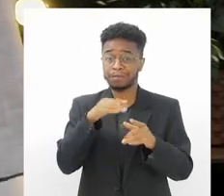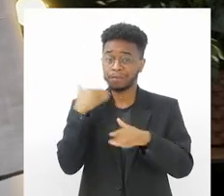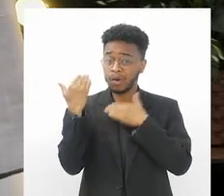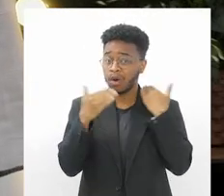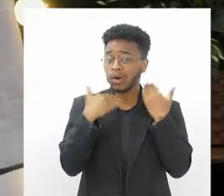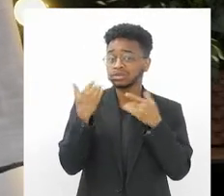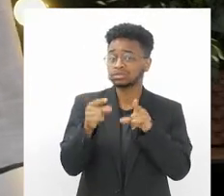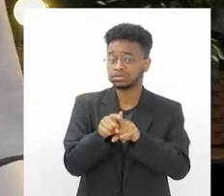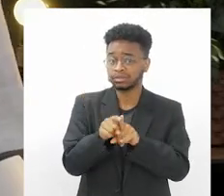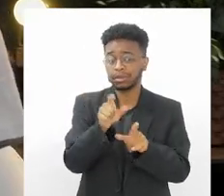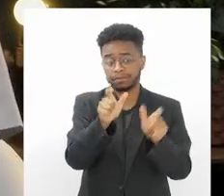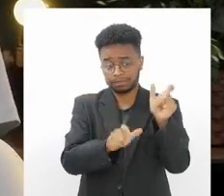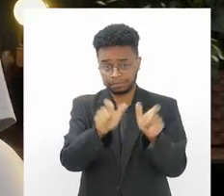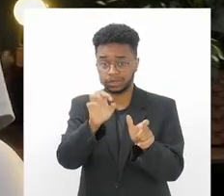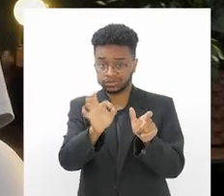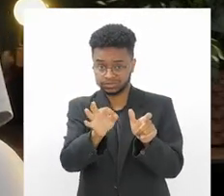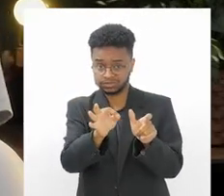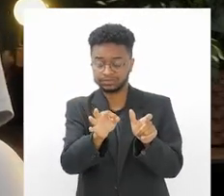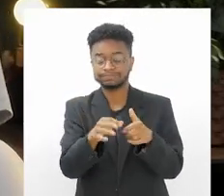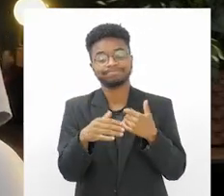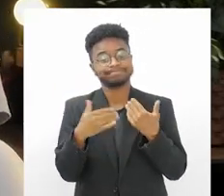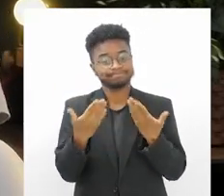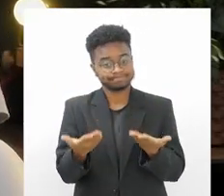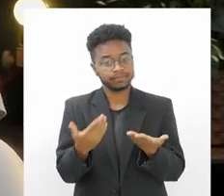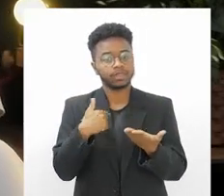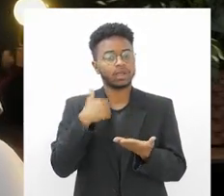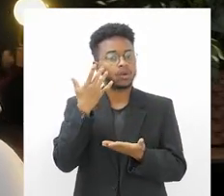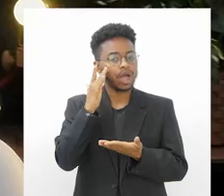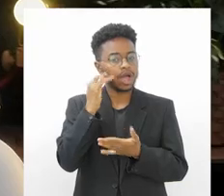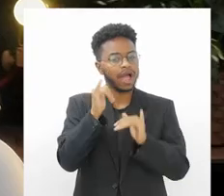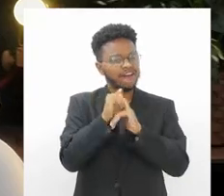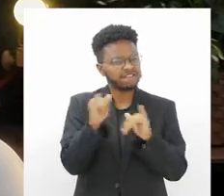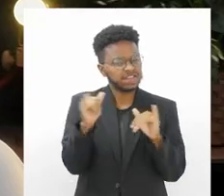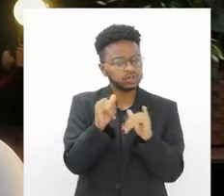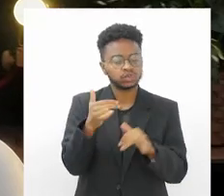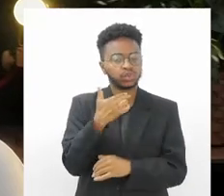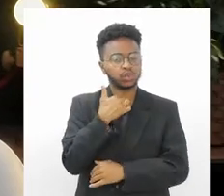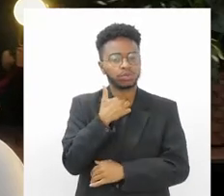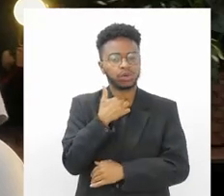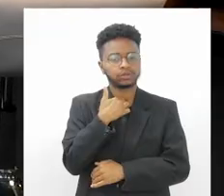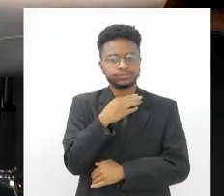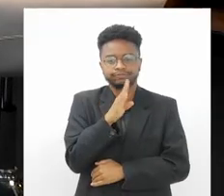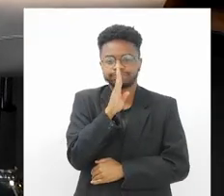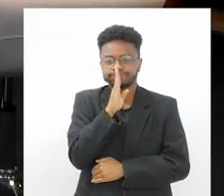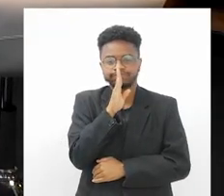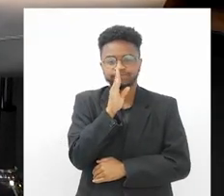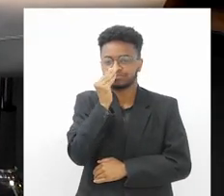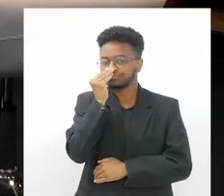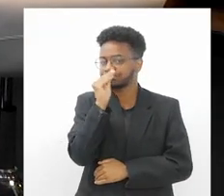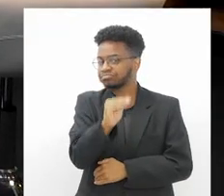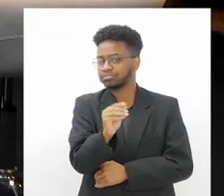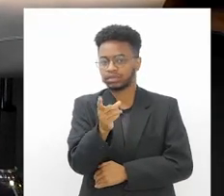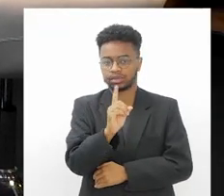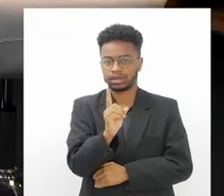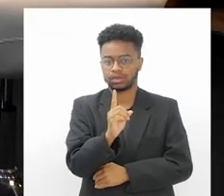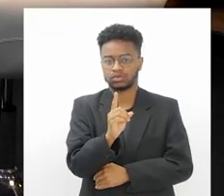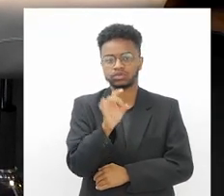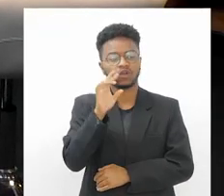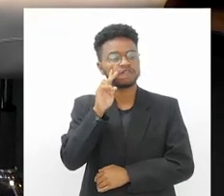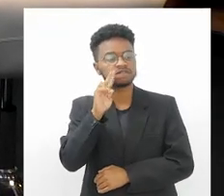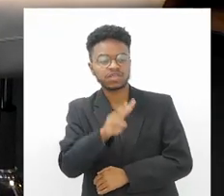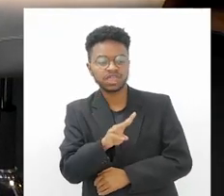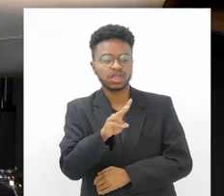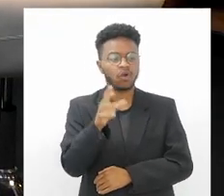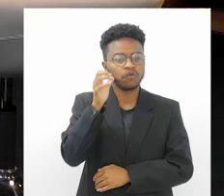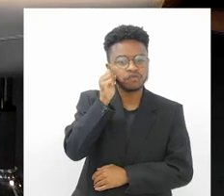até mesmo das pessoas, professor. Então, acho que esse alerta não pode apenas ficar no ouvir, no ver.